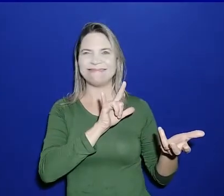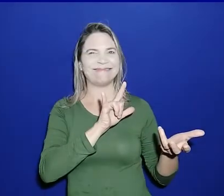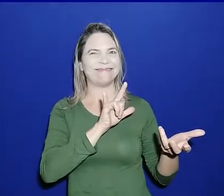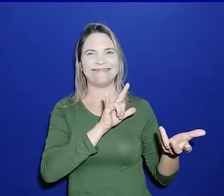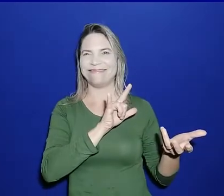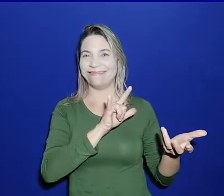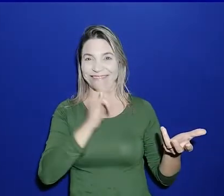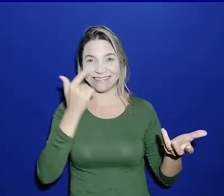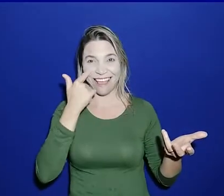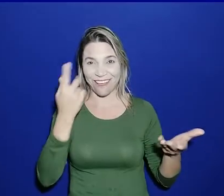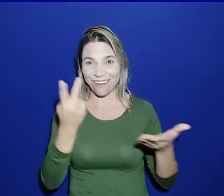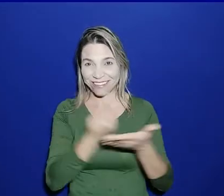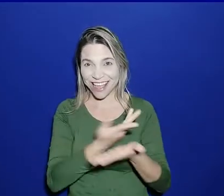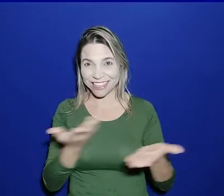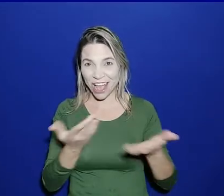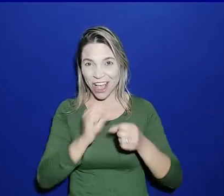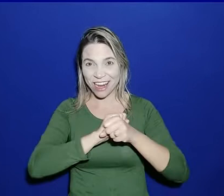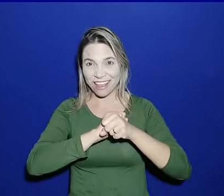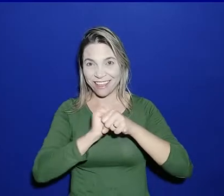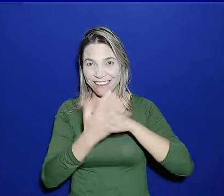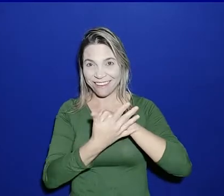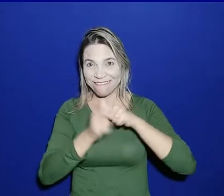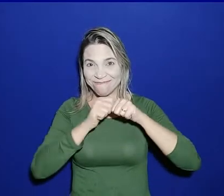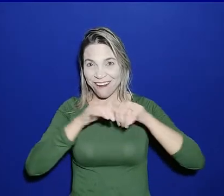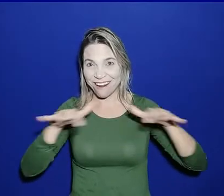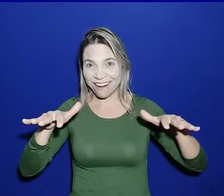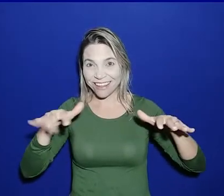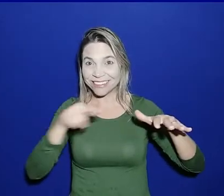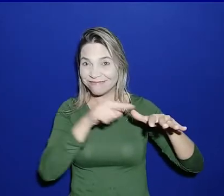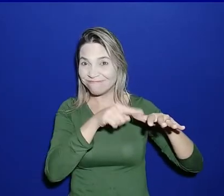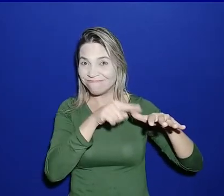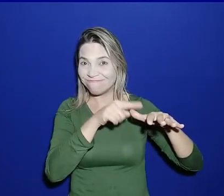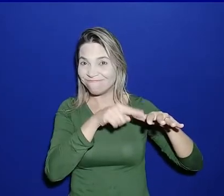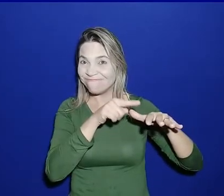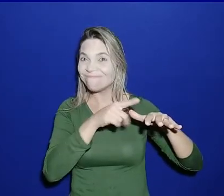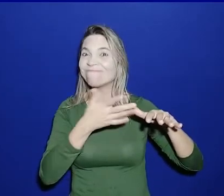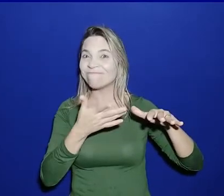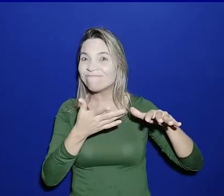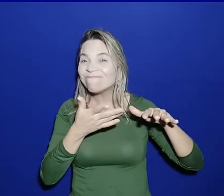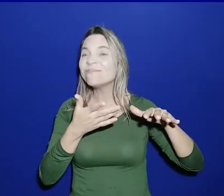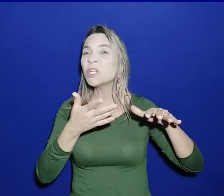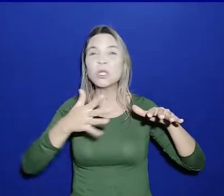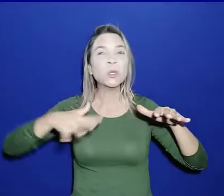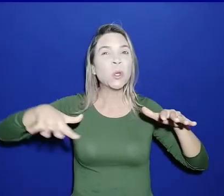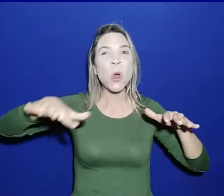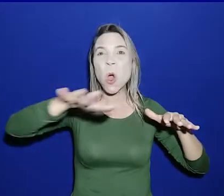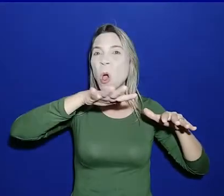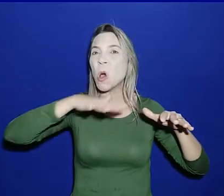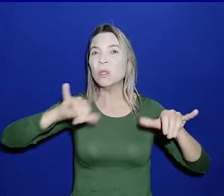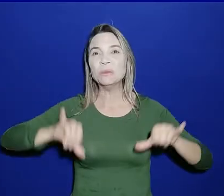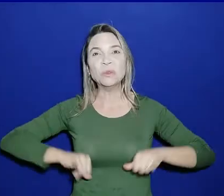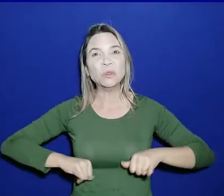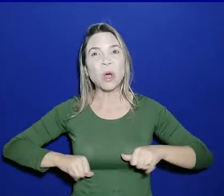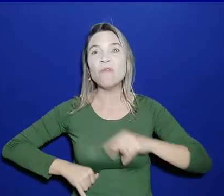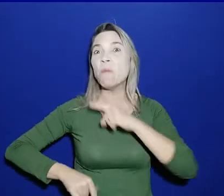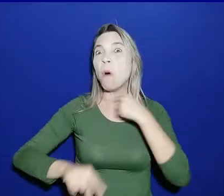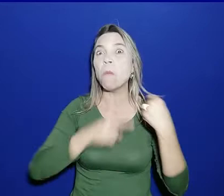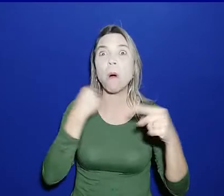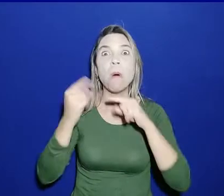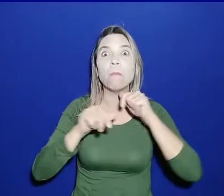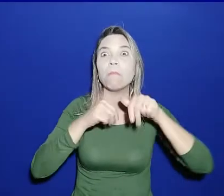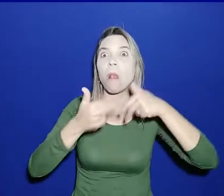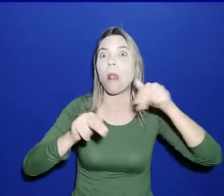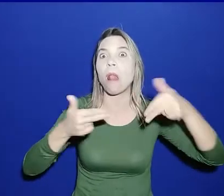surge a pandemia e um vírus humilha todo mundo, transtorna a todos, mata